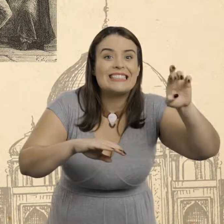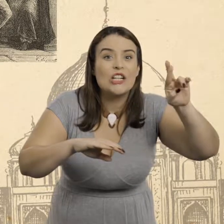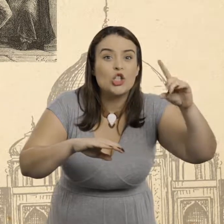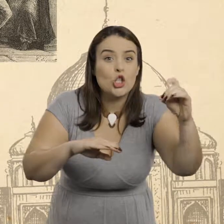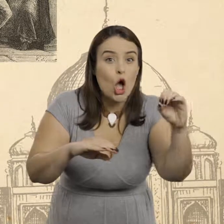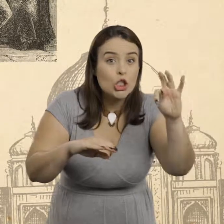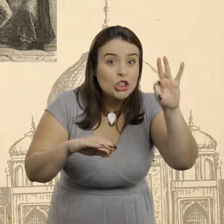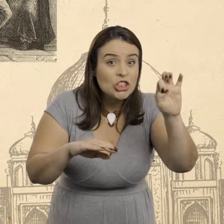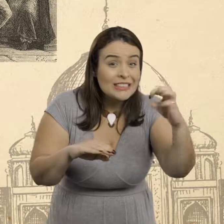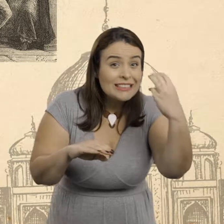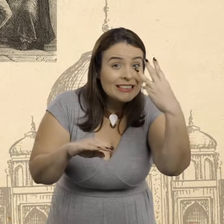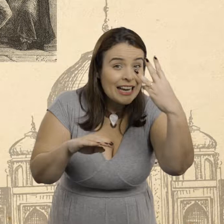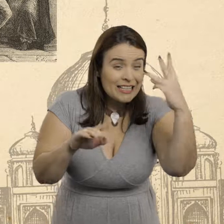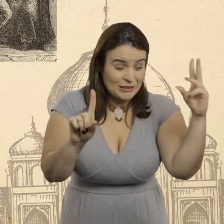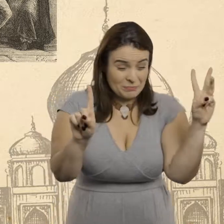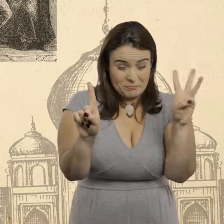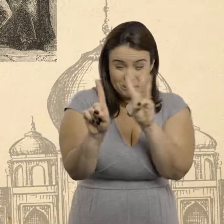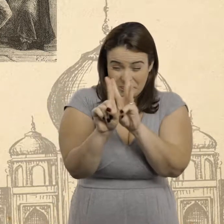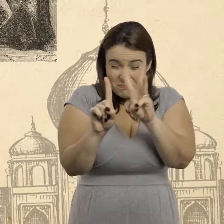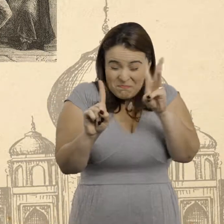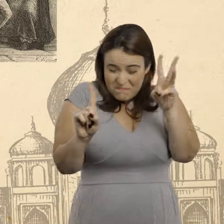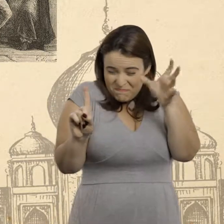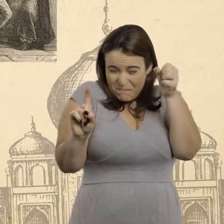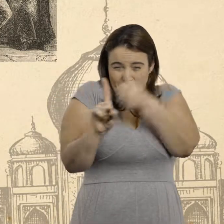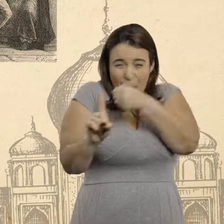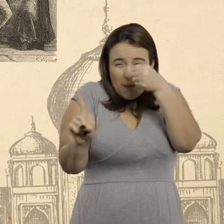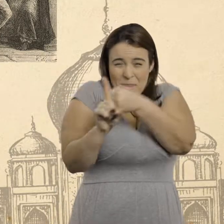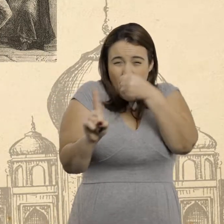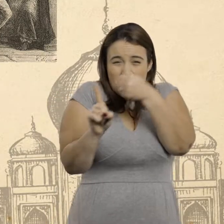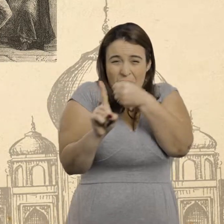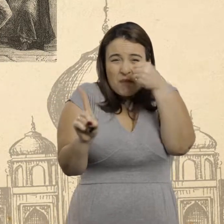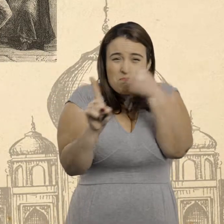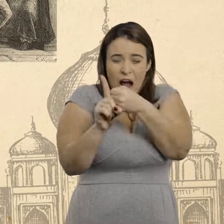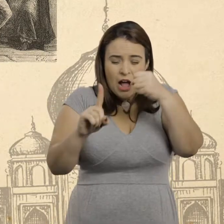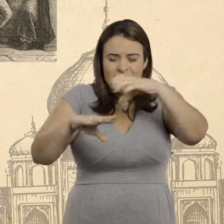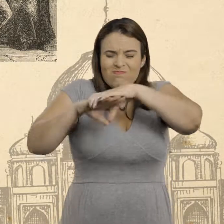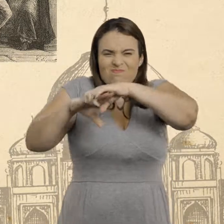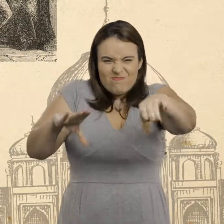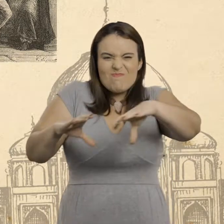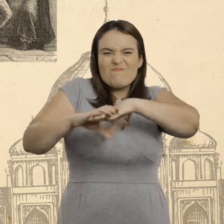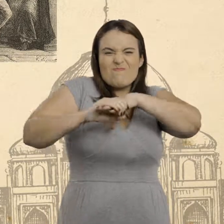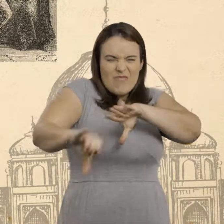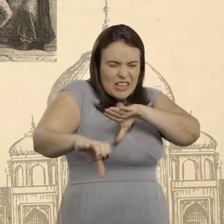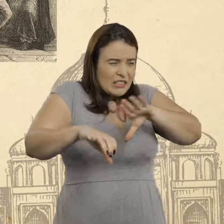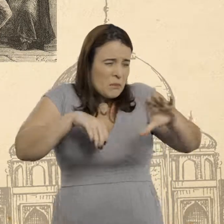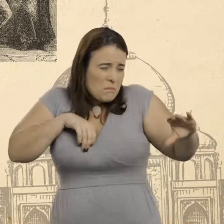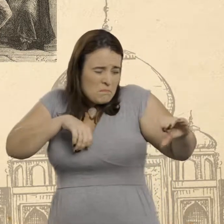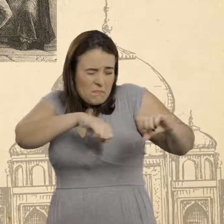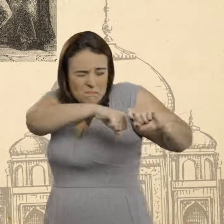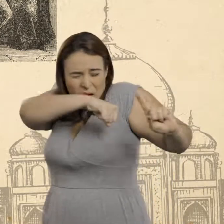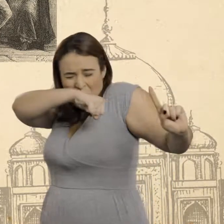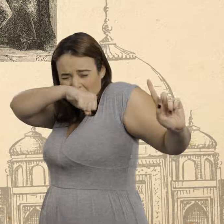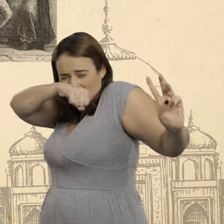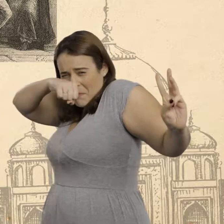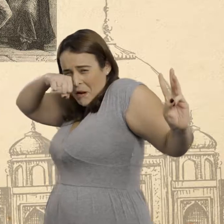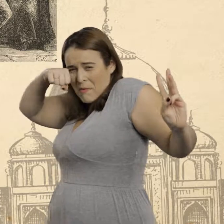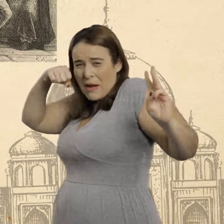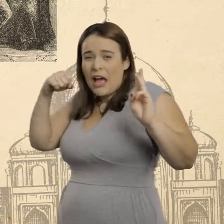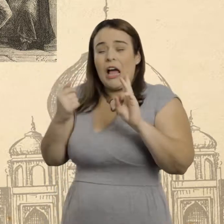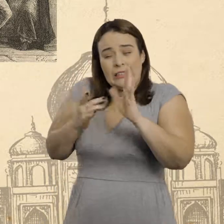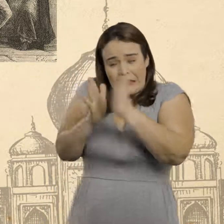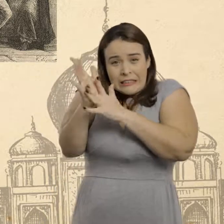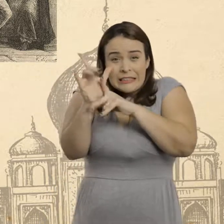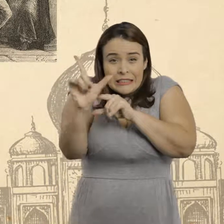sacerdotes agarraram Passepartout, bateram nele e tiraram seus sapatos. Passepartout brigou com os sacerdotes e